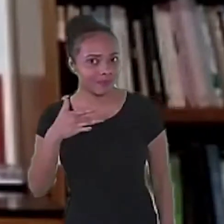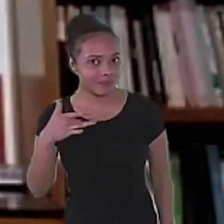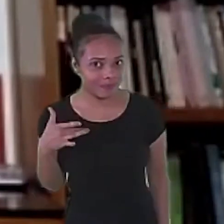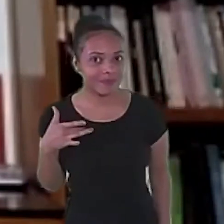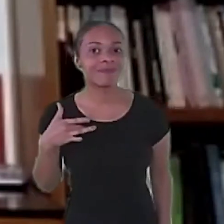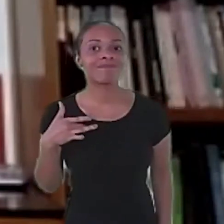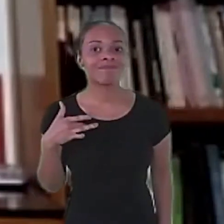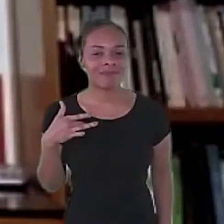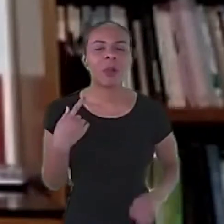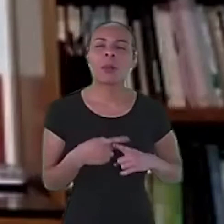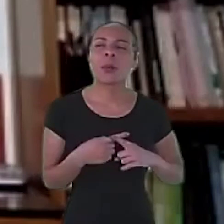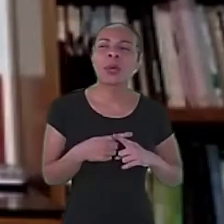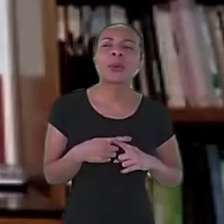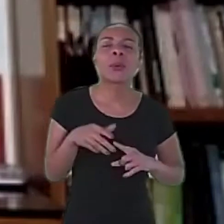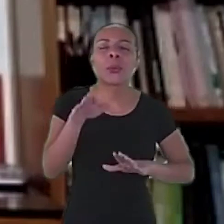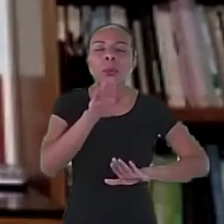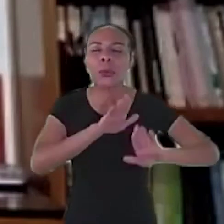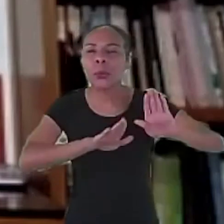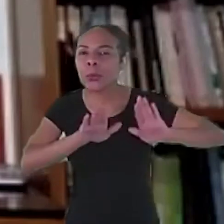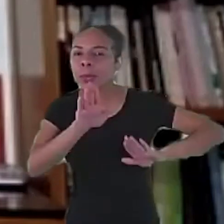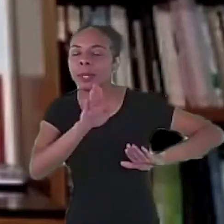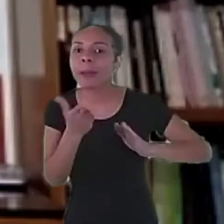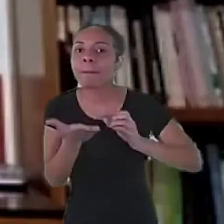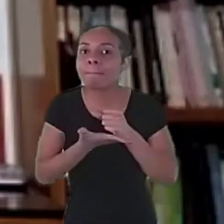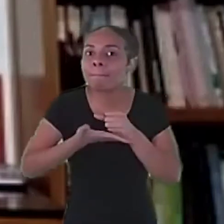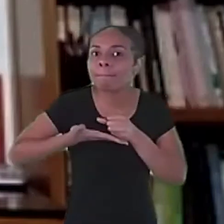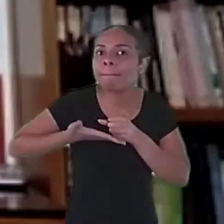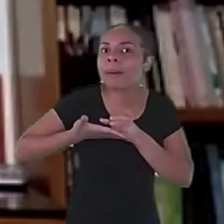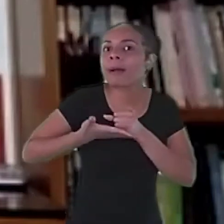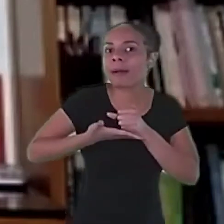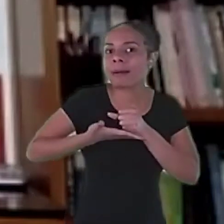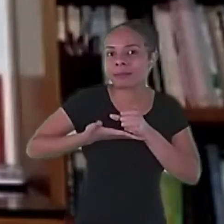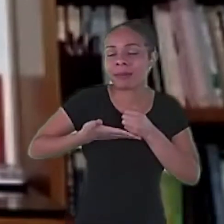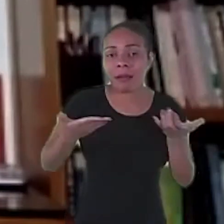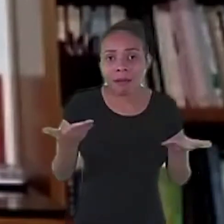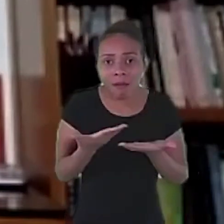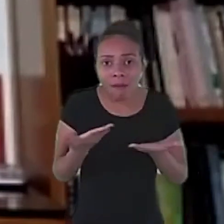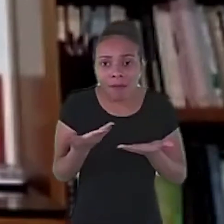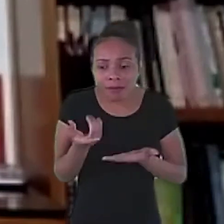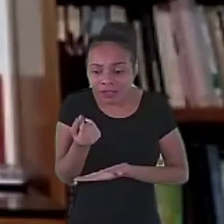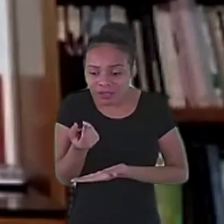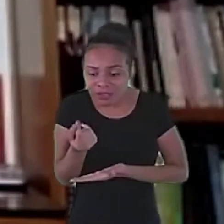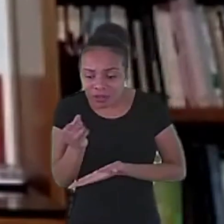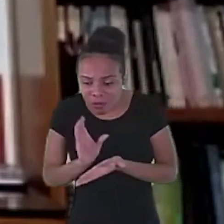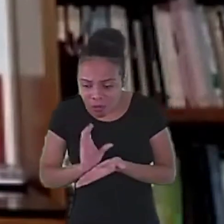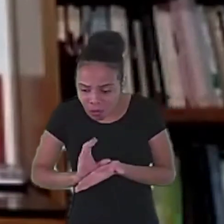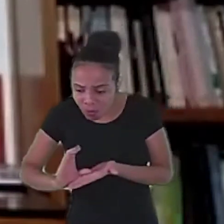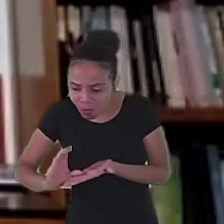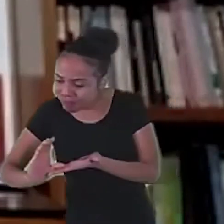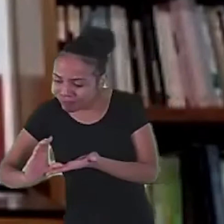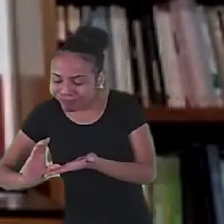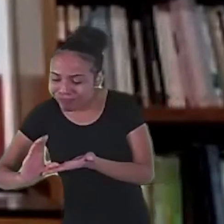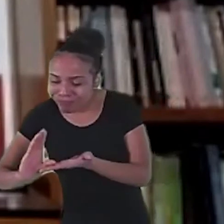cuidados básicos vão perdendo verba para causas desse